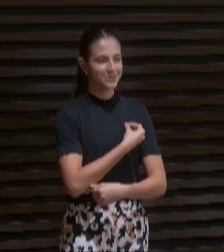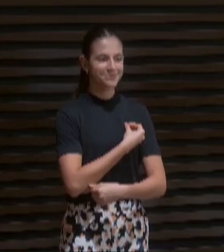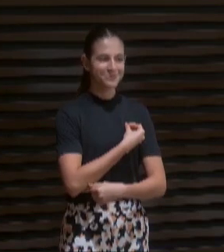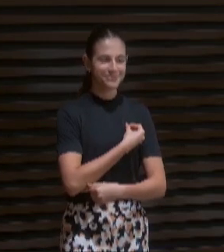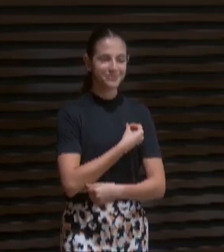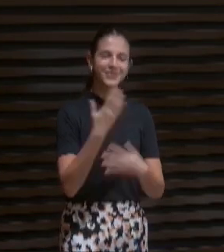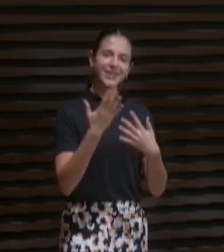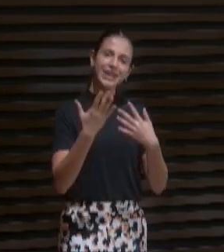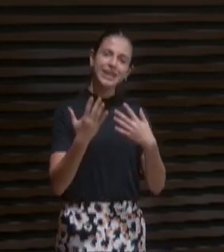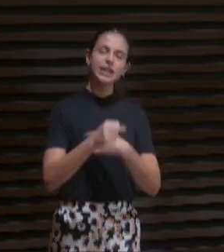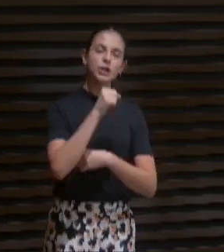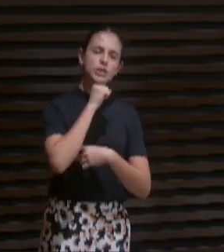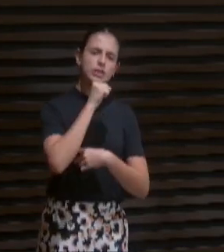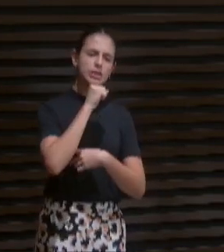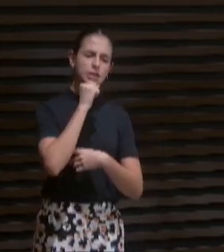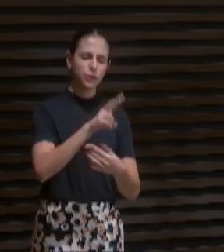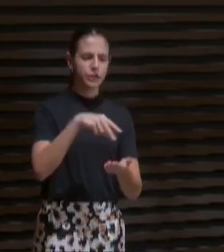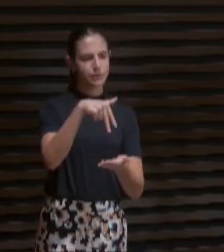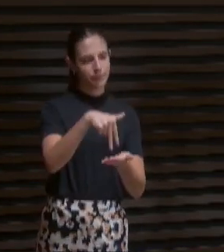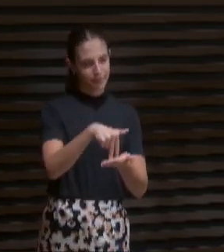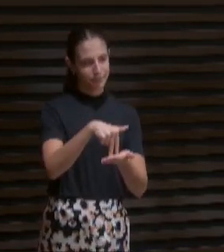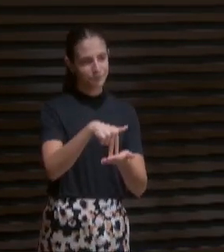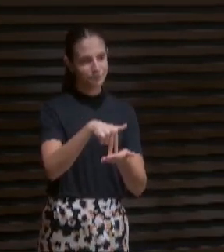e entre os anciãos de pé,